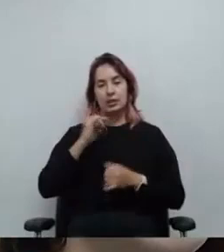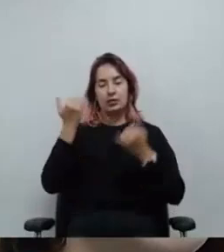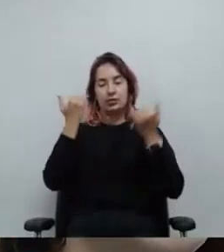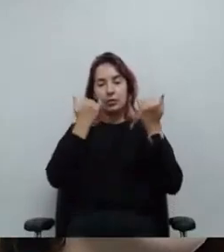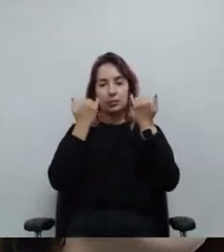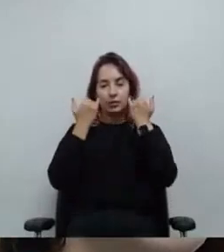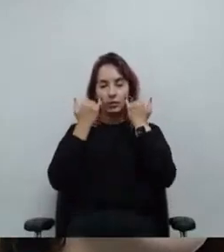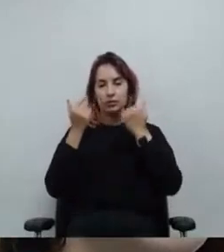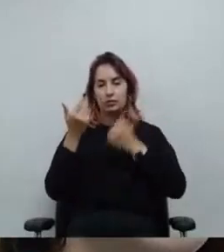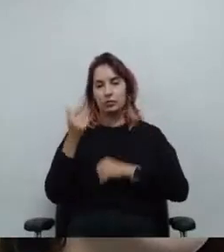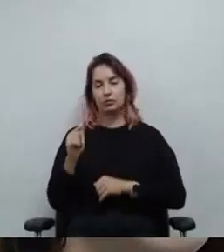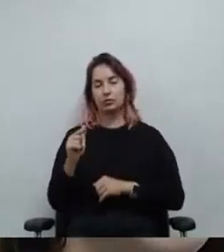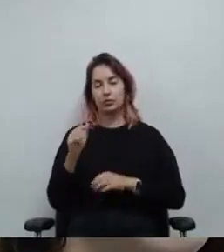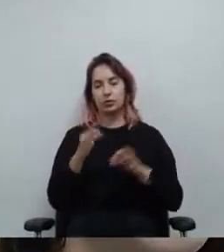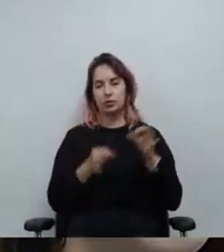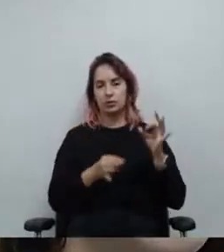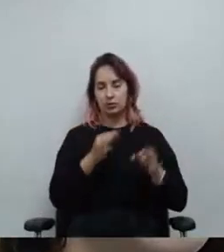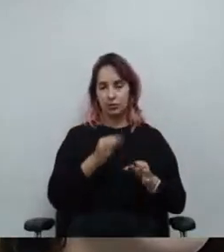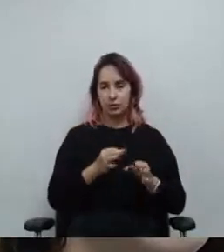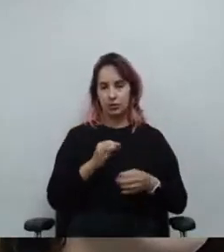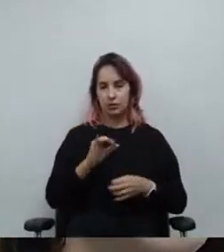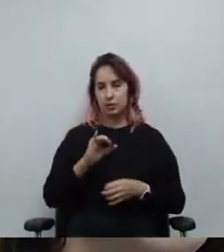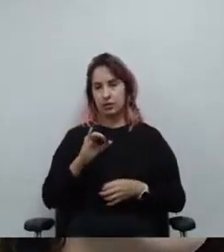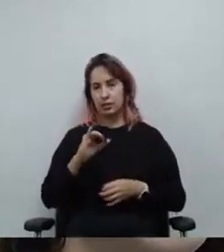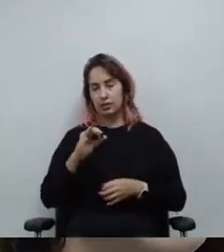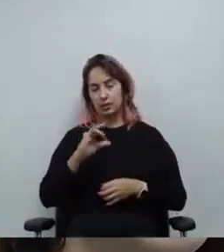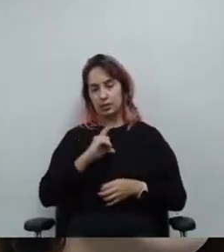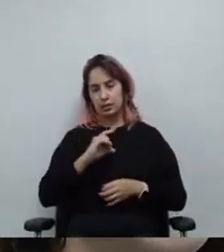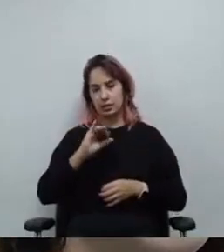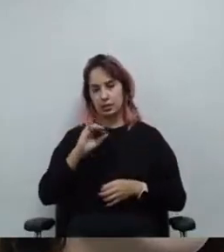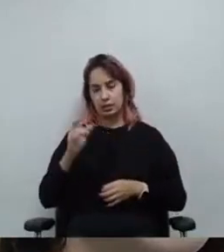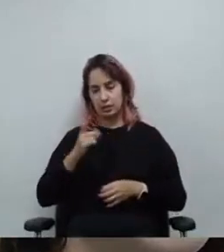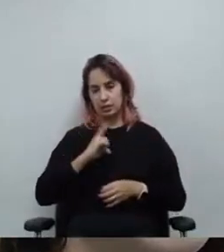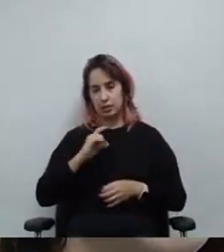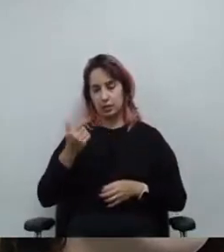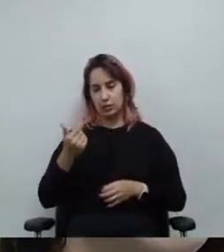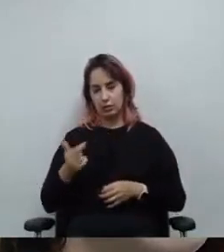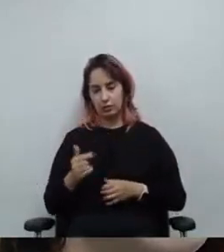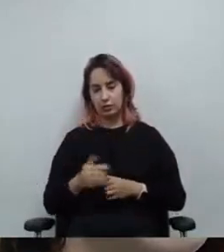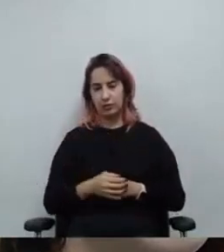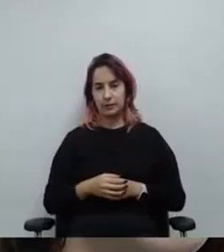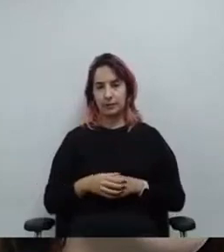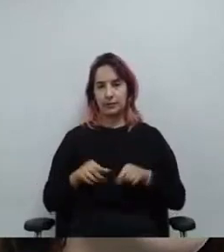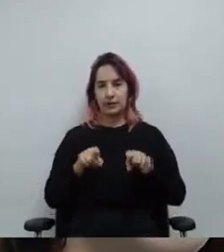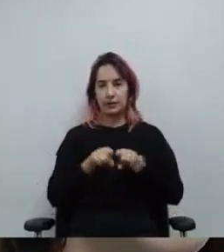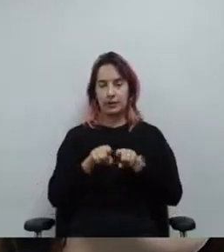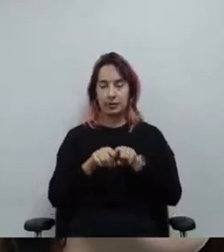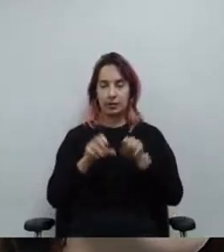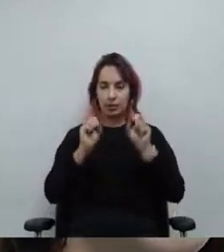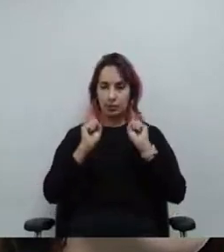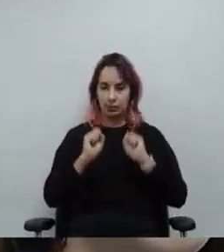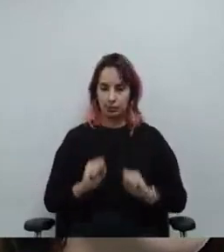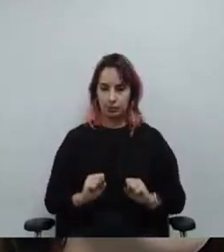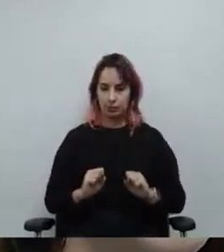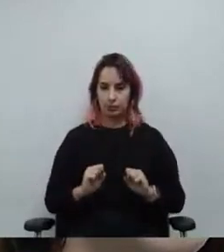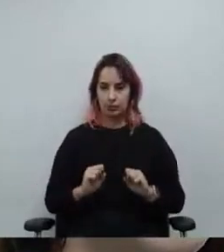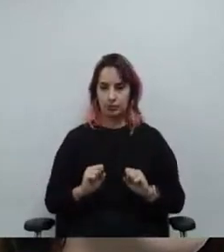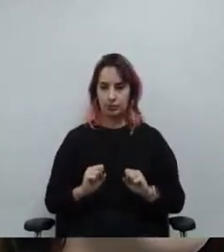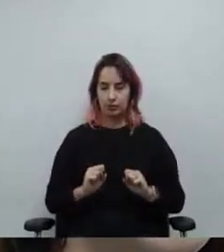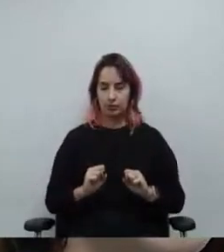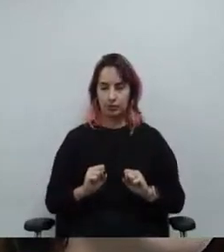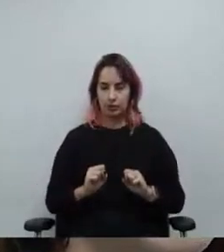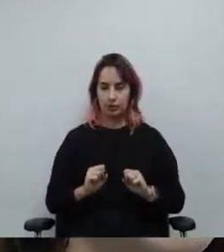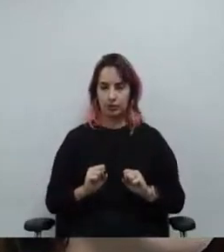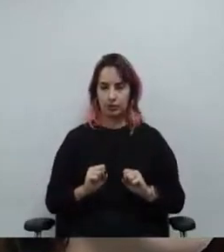outras judicializações, se há notícia de outras liminares, tendo em vista até a possibilidade de estender